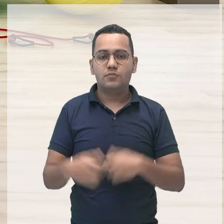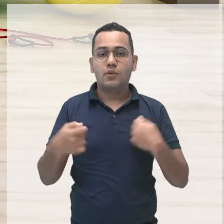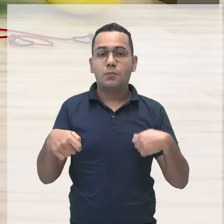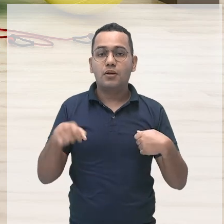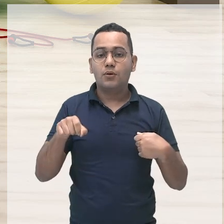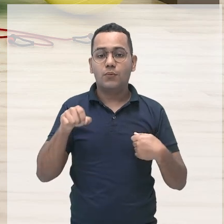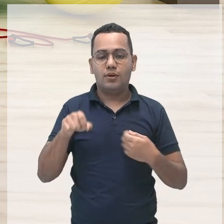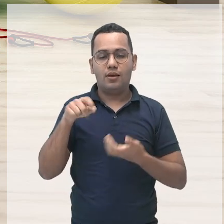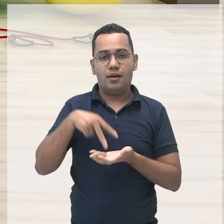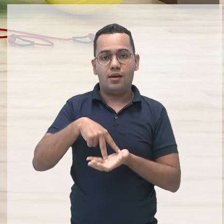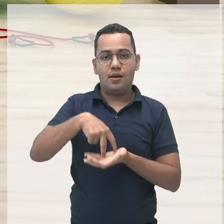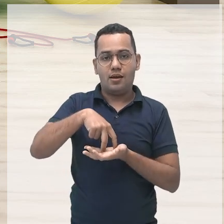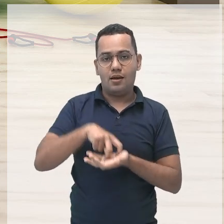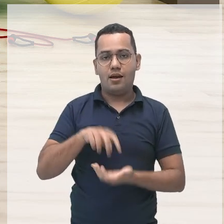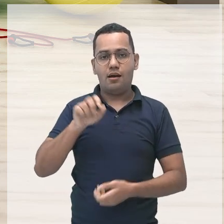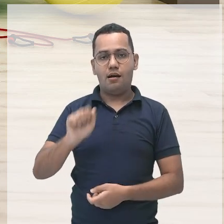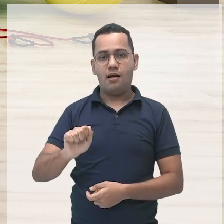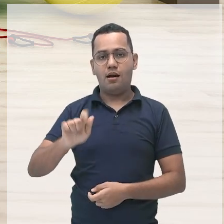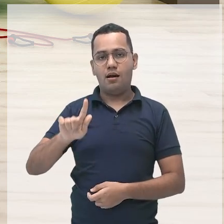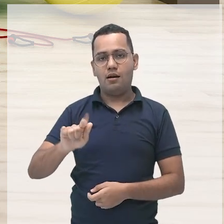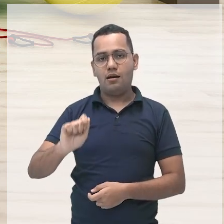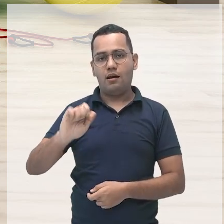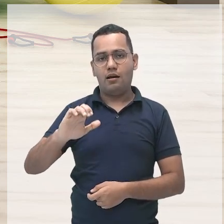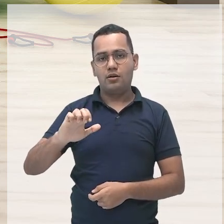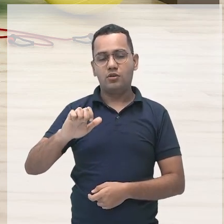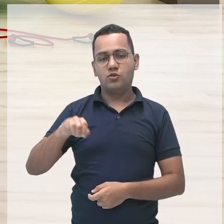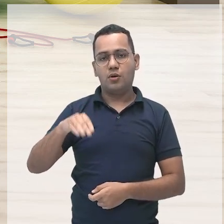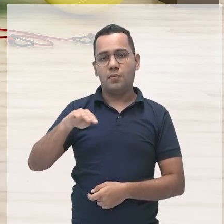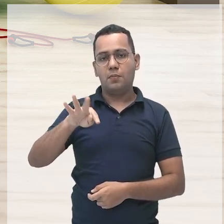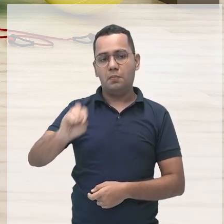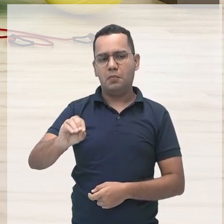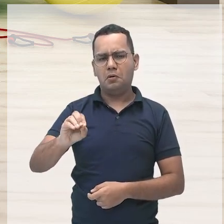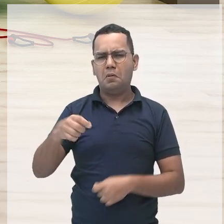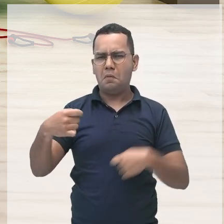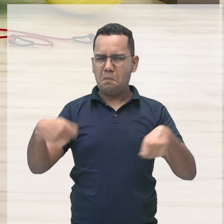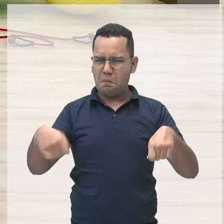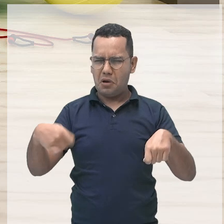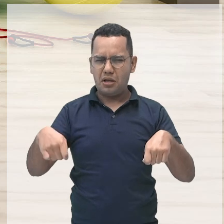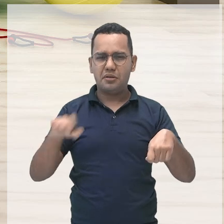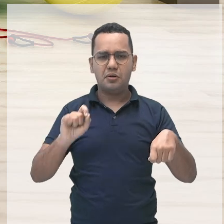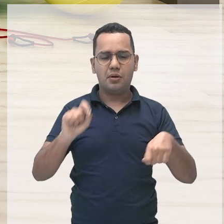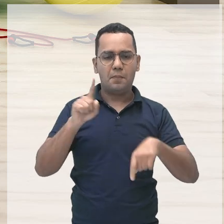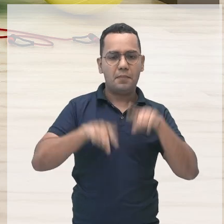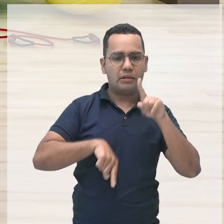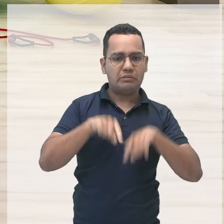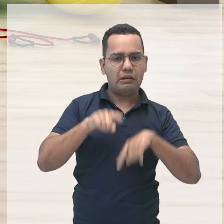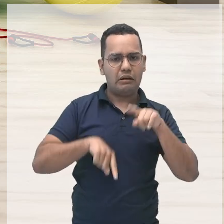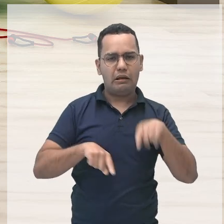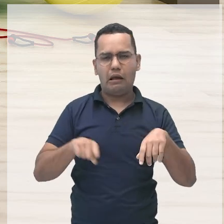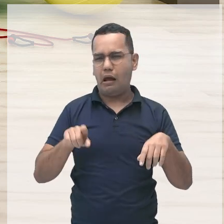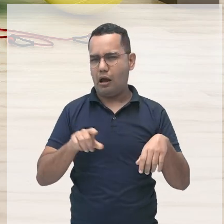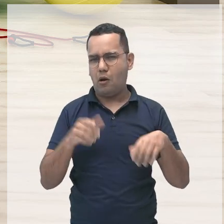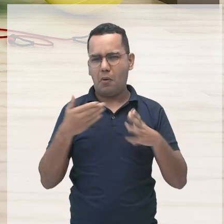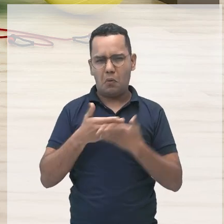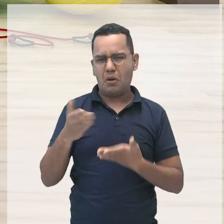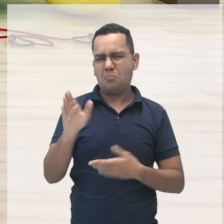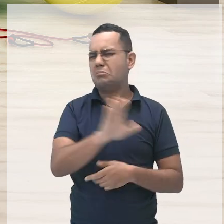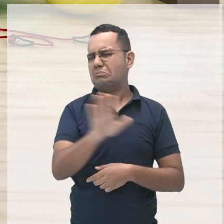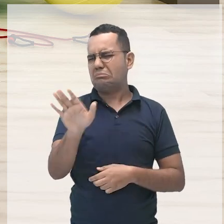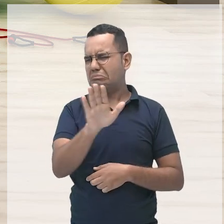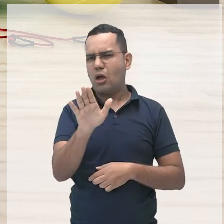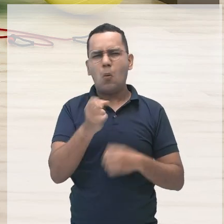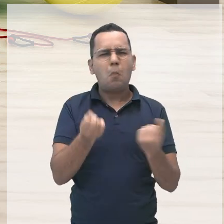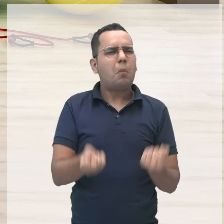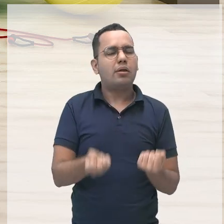exercício super simples, você não precisa de nenhum elemento inicialmente. Às vezes você pode adicionar uma carga, mas inicialmente a gente